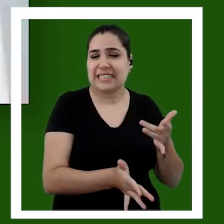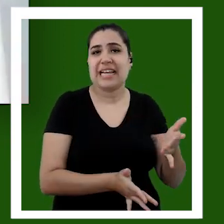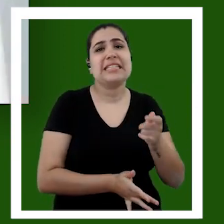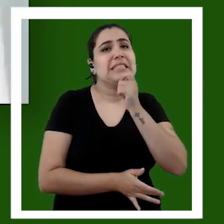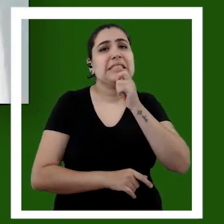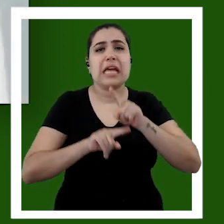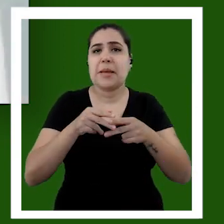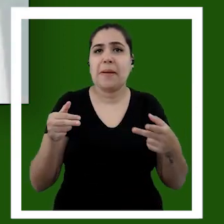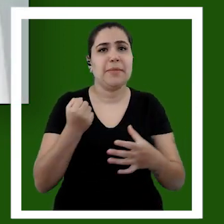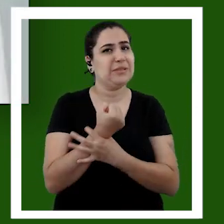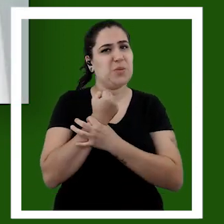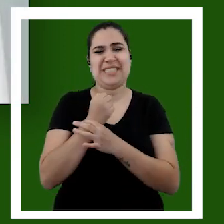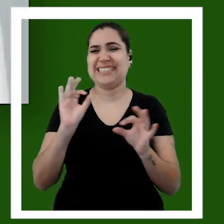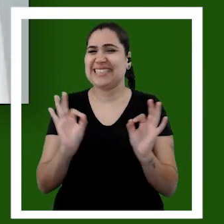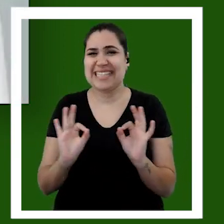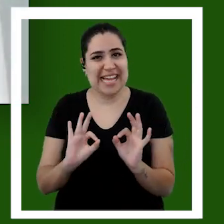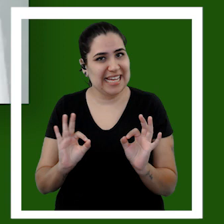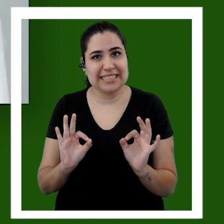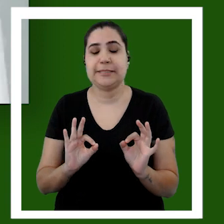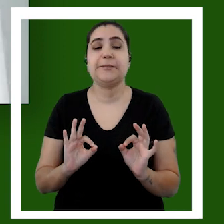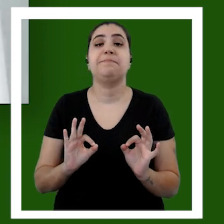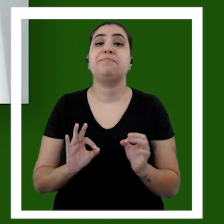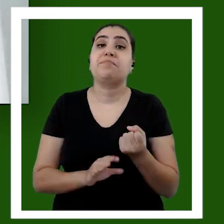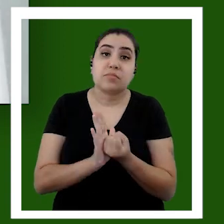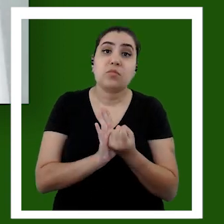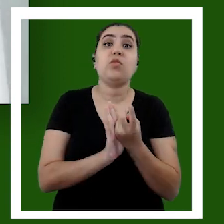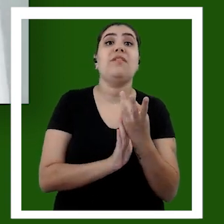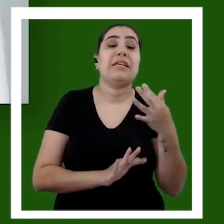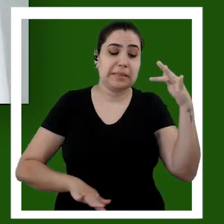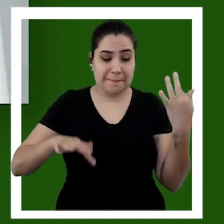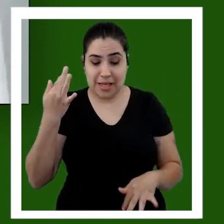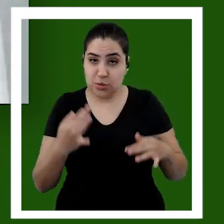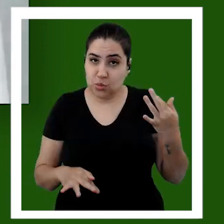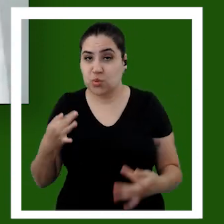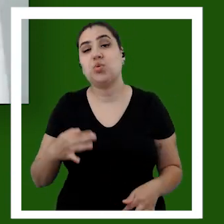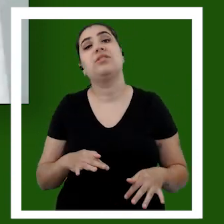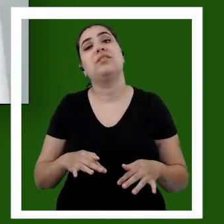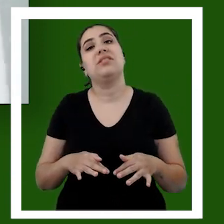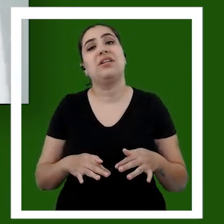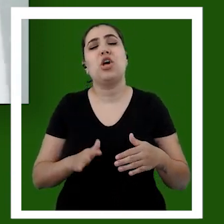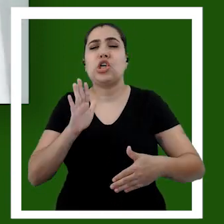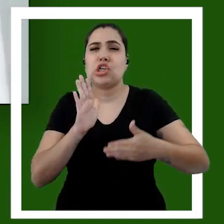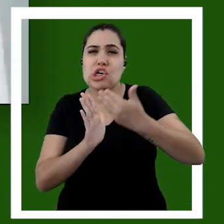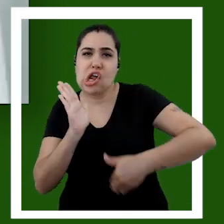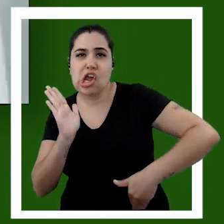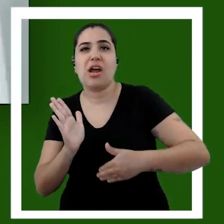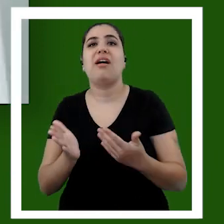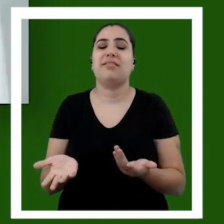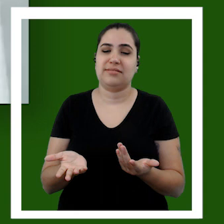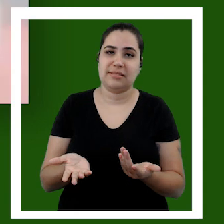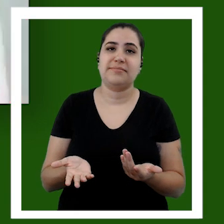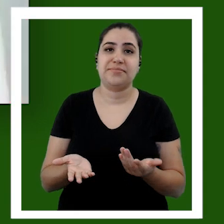né? Sem um equipamento de segurança, sem nada. Então, quantas vezes a gente se machucou, se